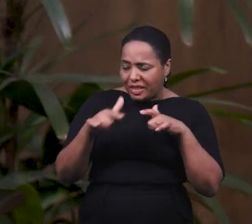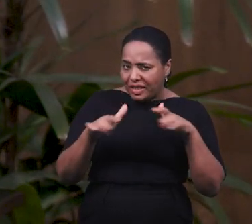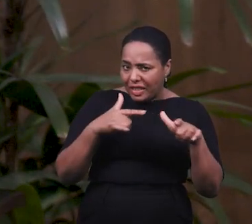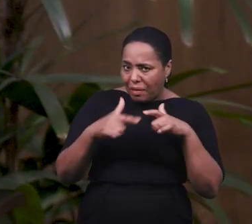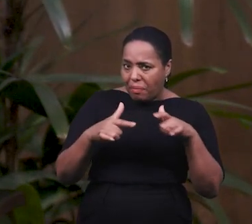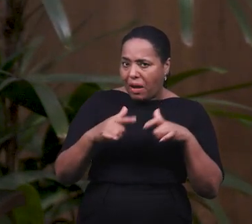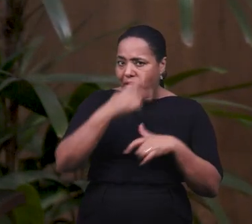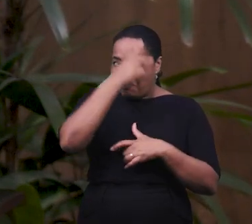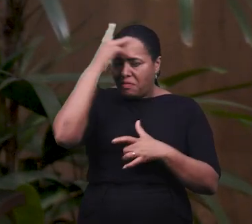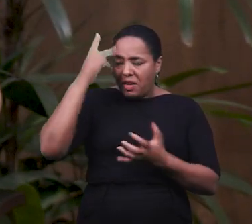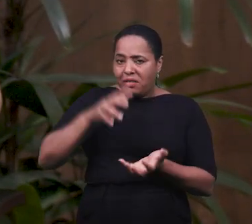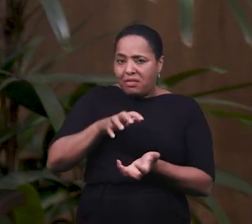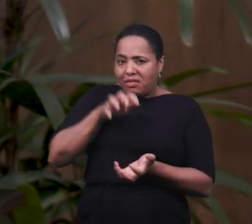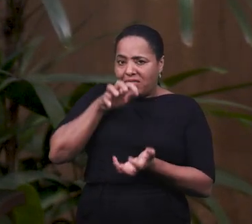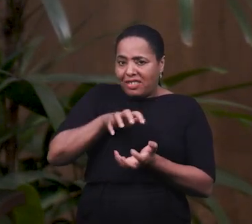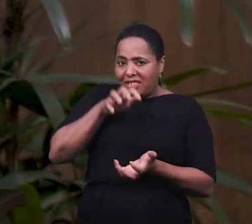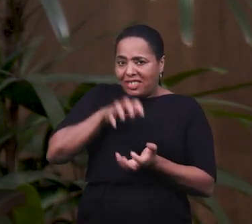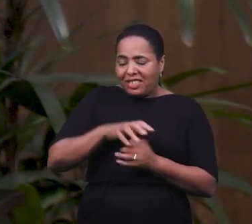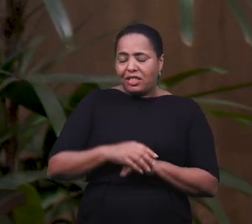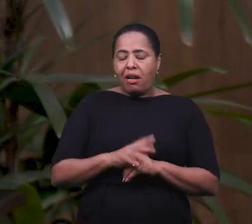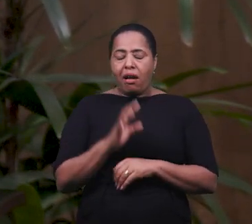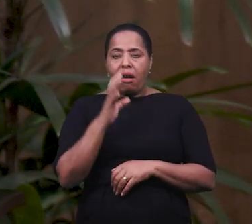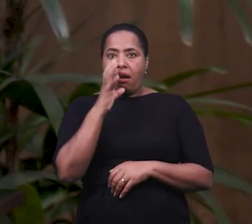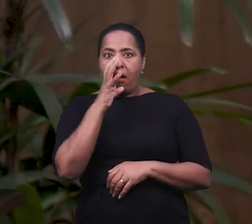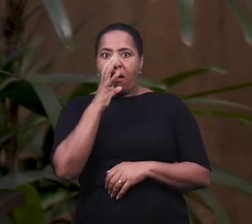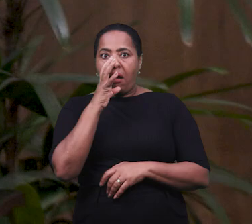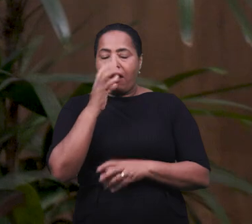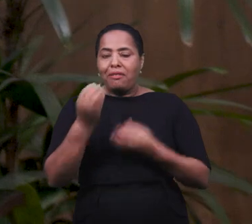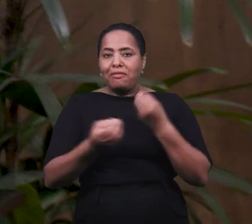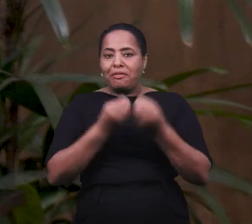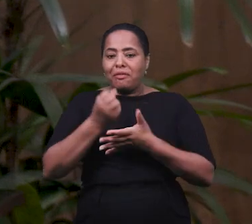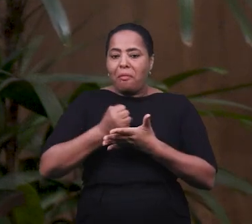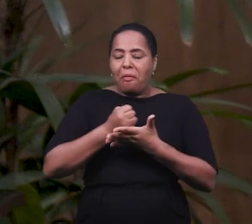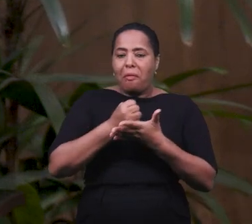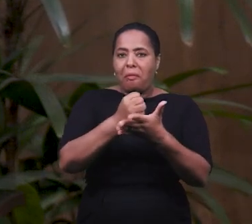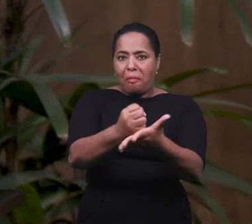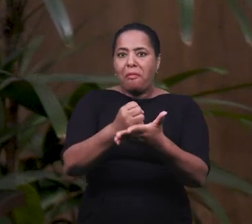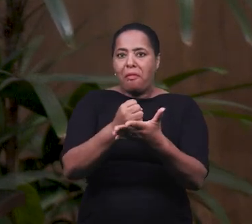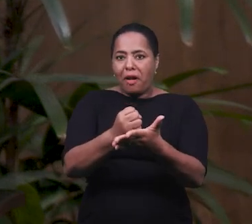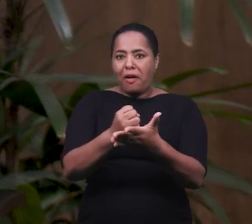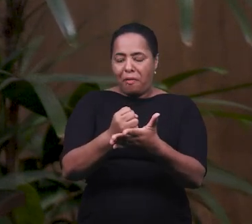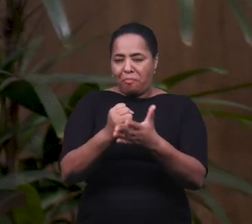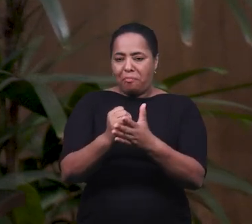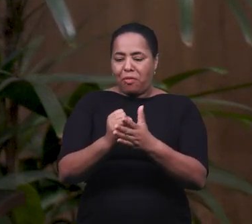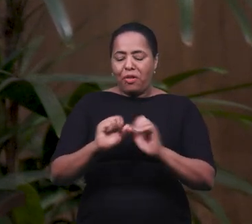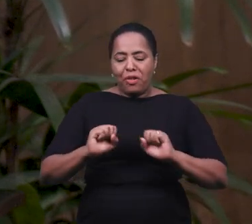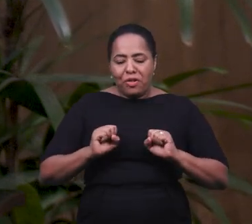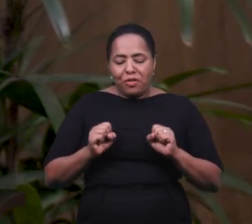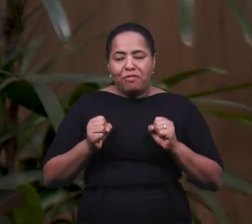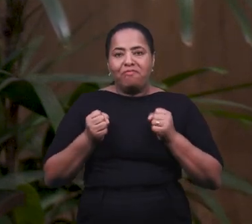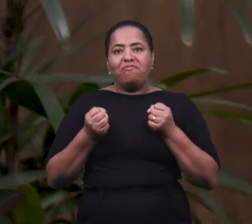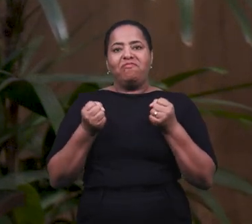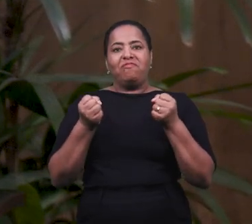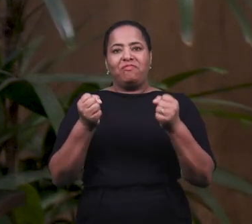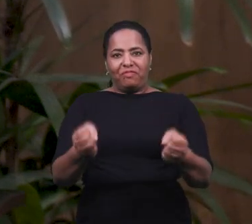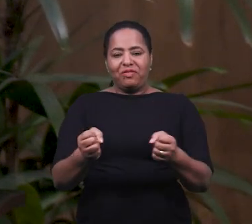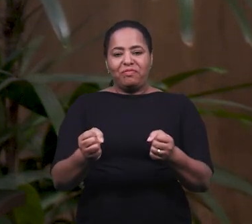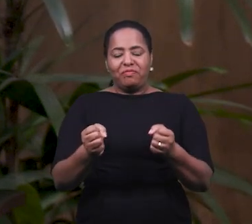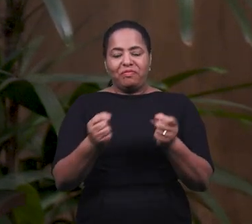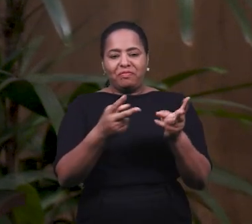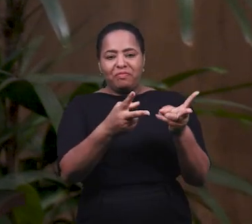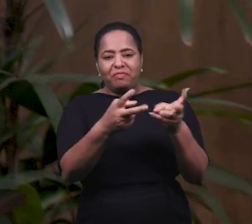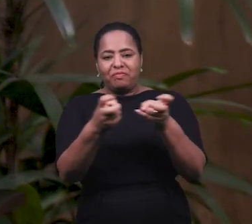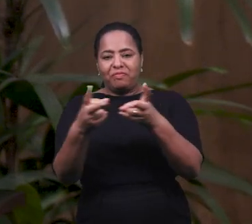irmãos idosos. É admirável a assistência e a dedicação que temos presenciado por parte